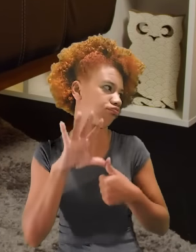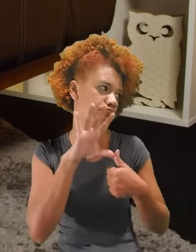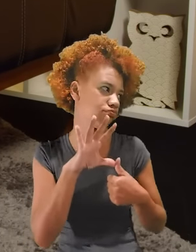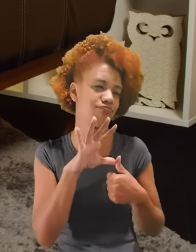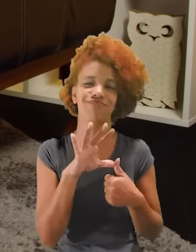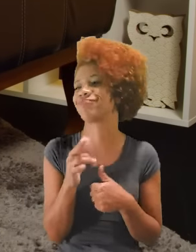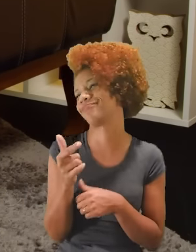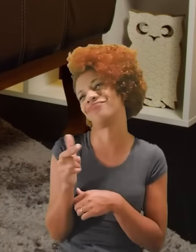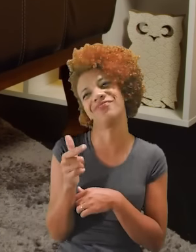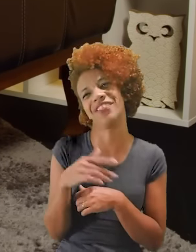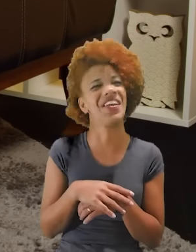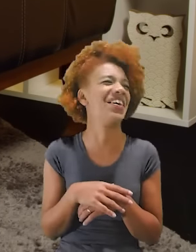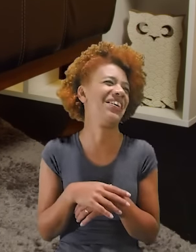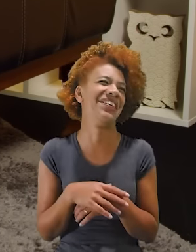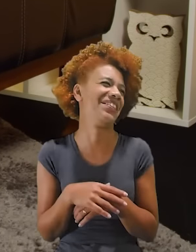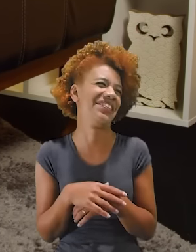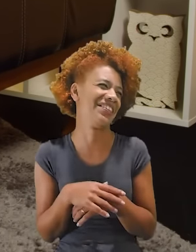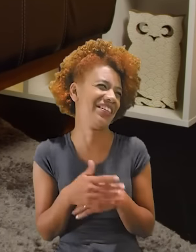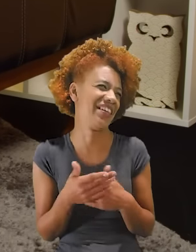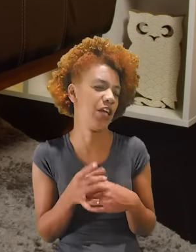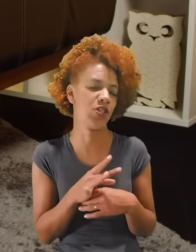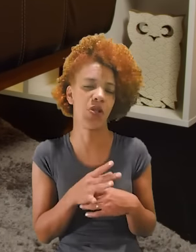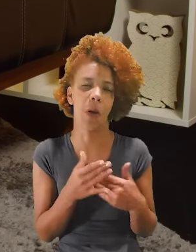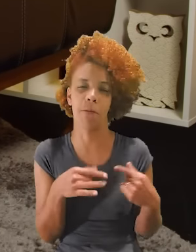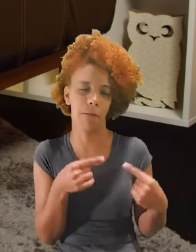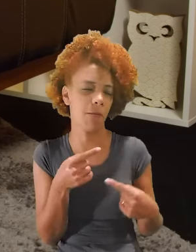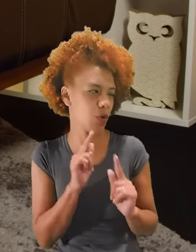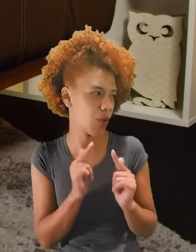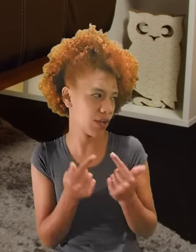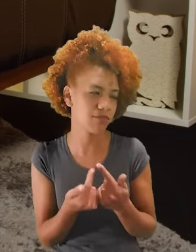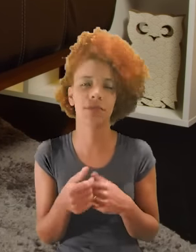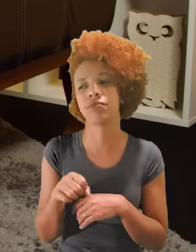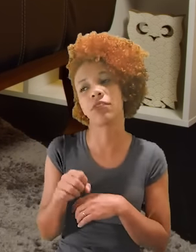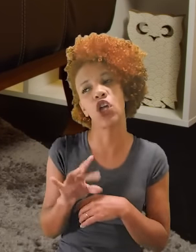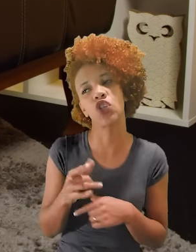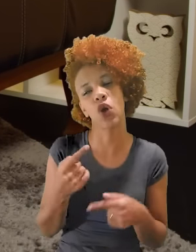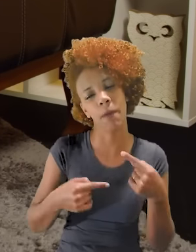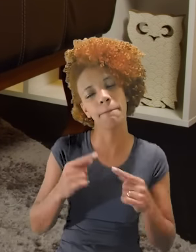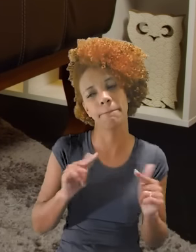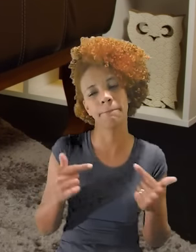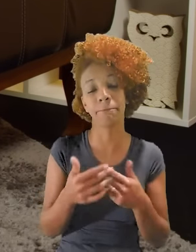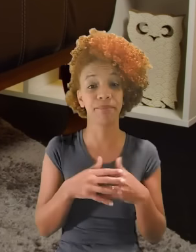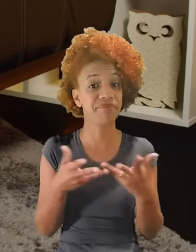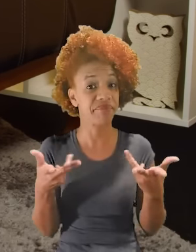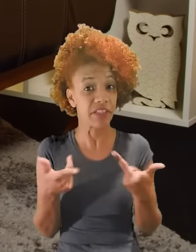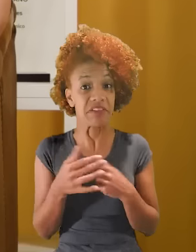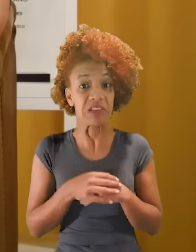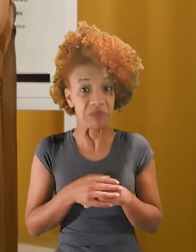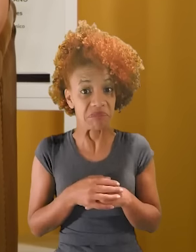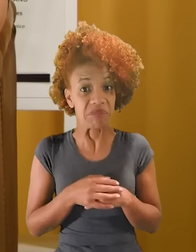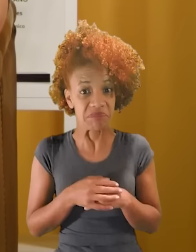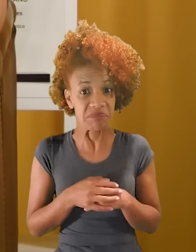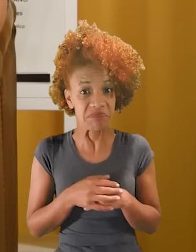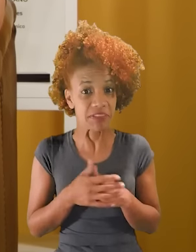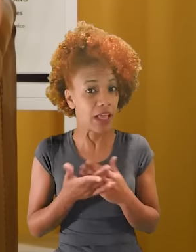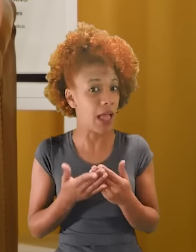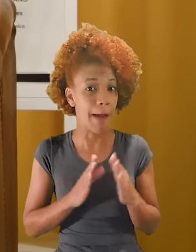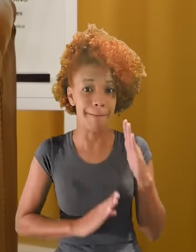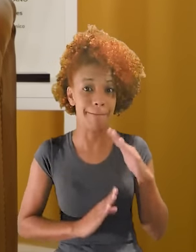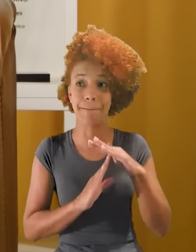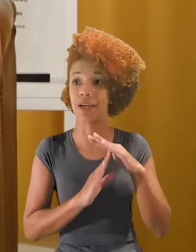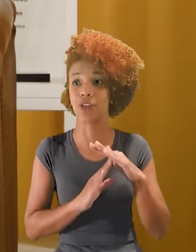dizer? não foram pra isso. Acho que não. Foi só por uma questão política. Sim, foi só uma questão política mesmo, cara. Sensacional. Galera, vou falar um negócio. Cara...